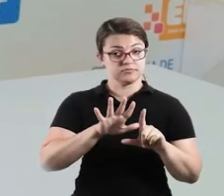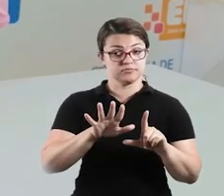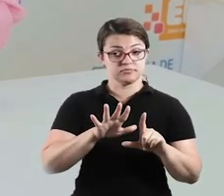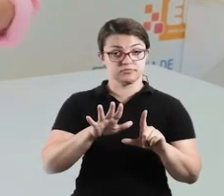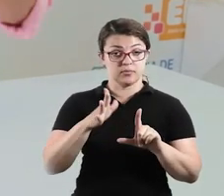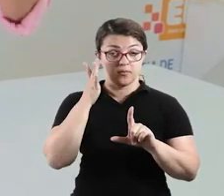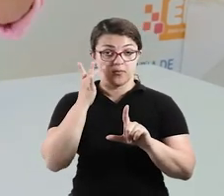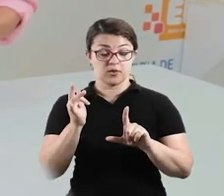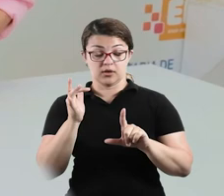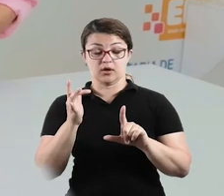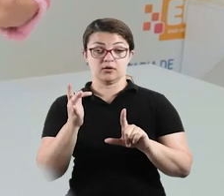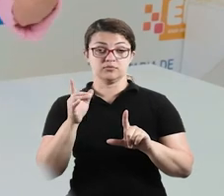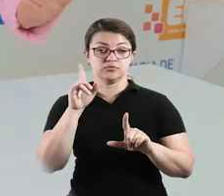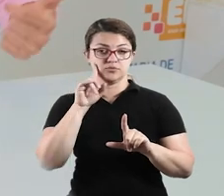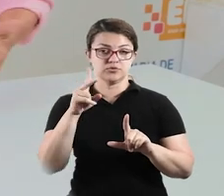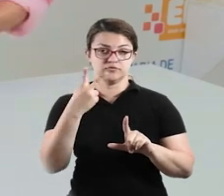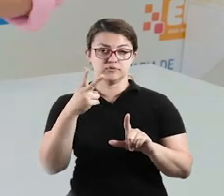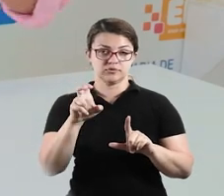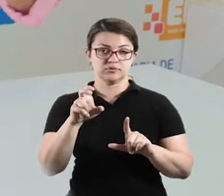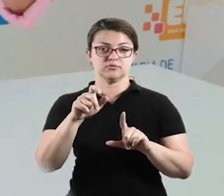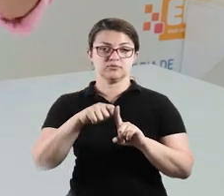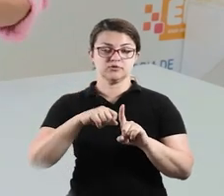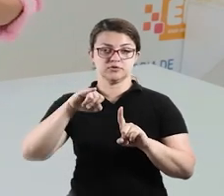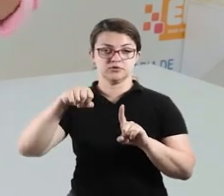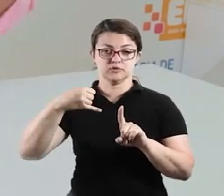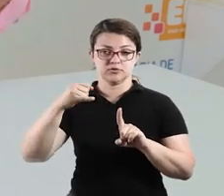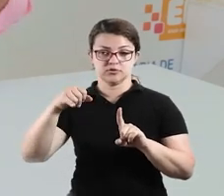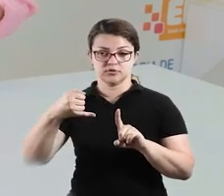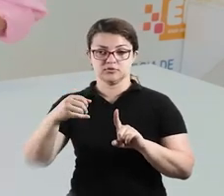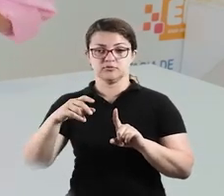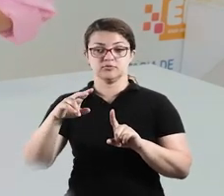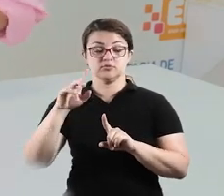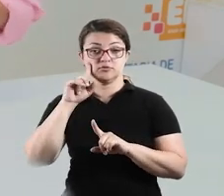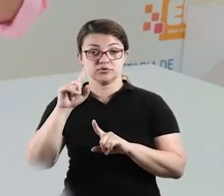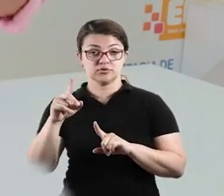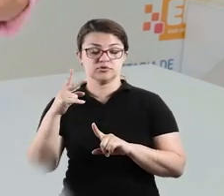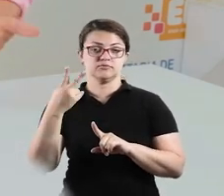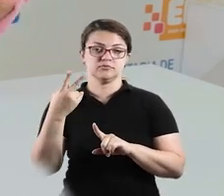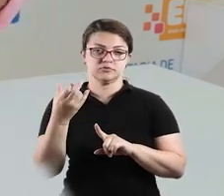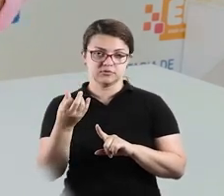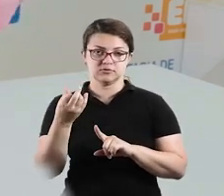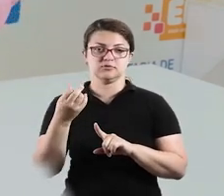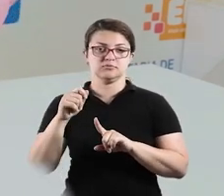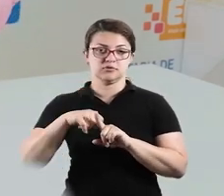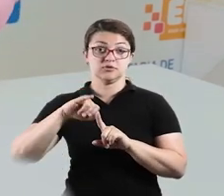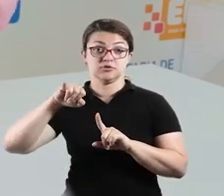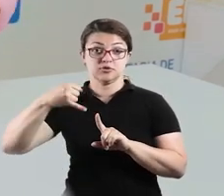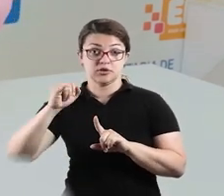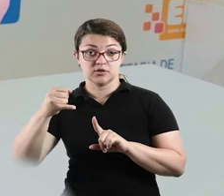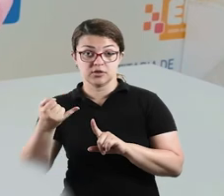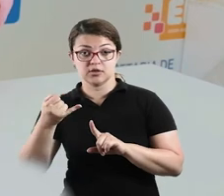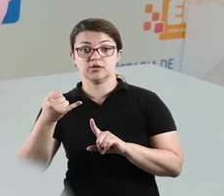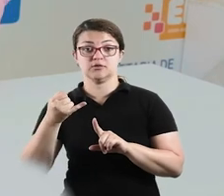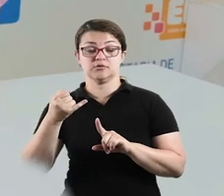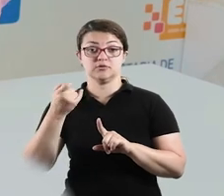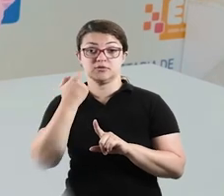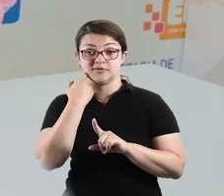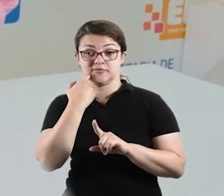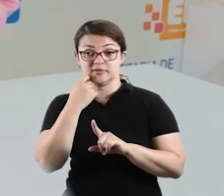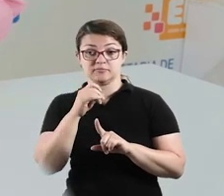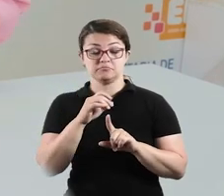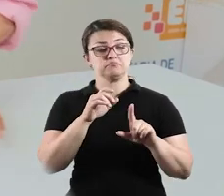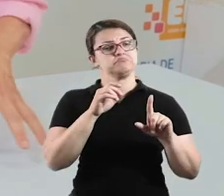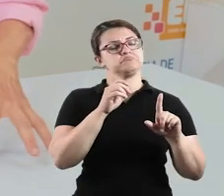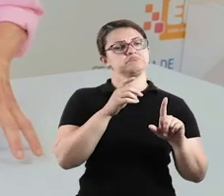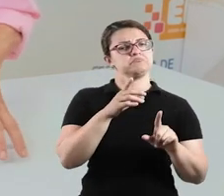ilustração. Amanhã, 25 de janeiro, sexta-feira, 26 de janeiro, para cada dia desses está com uma